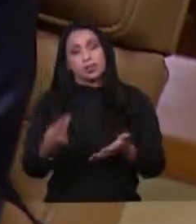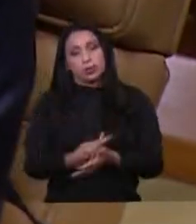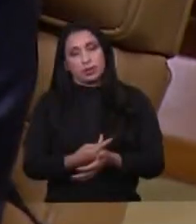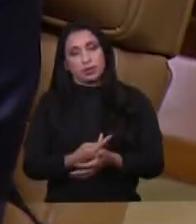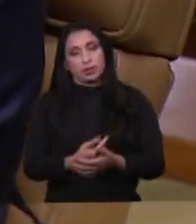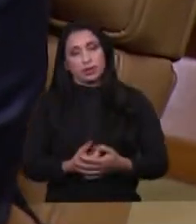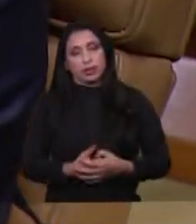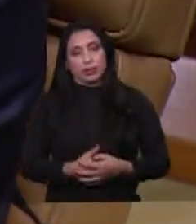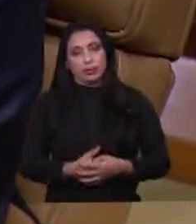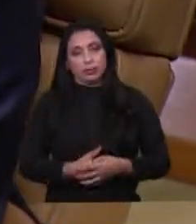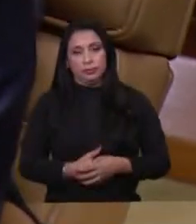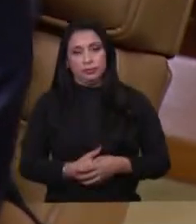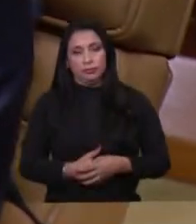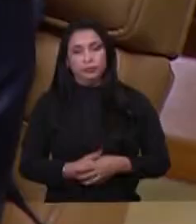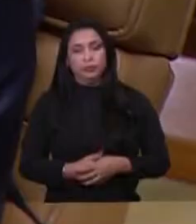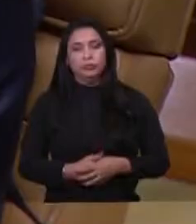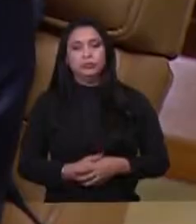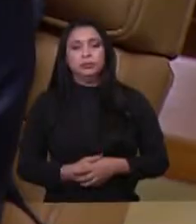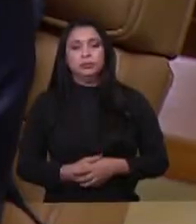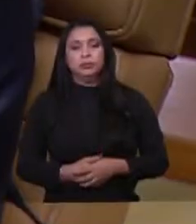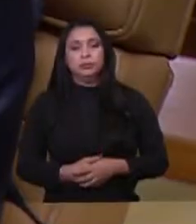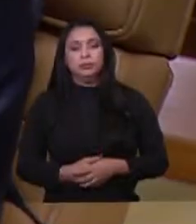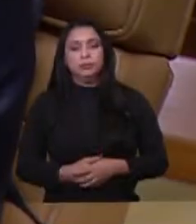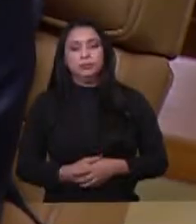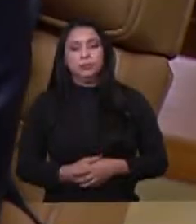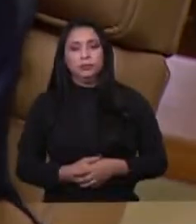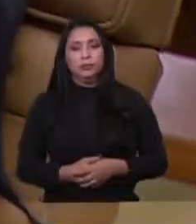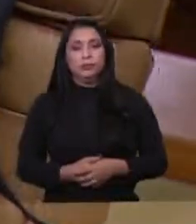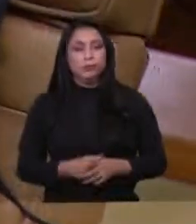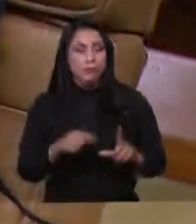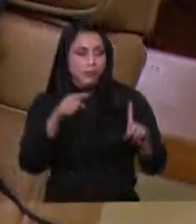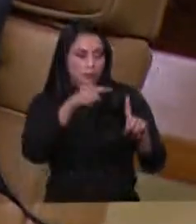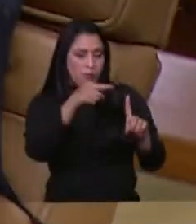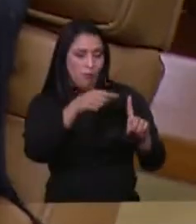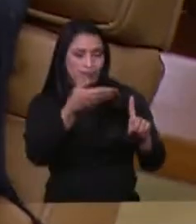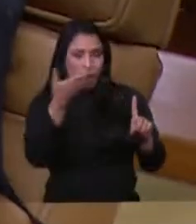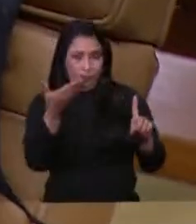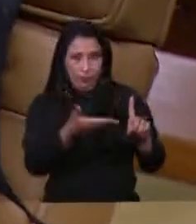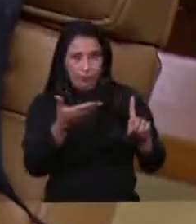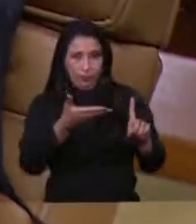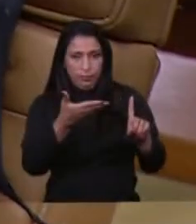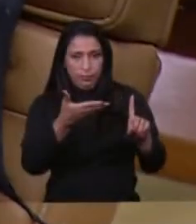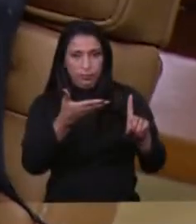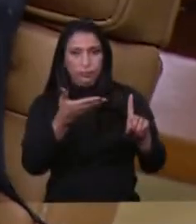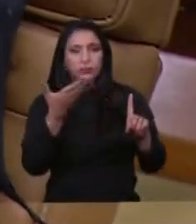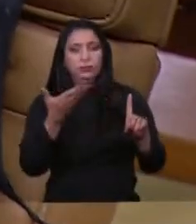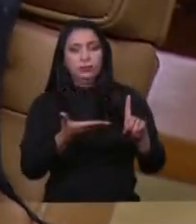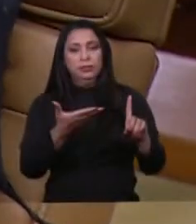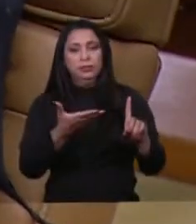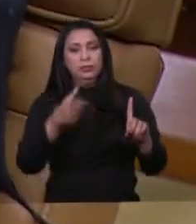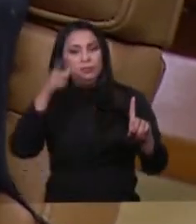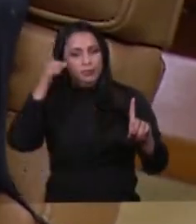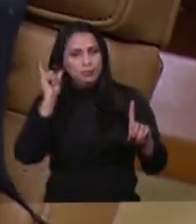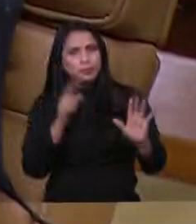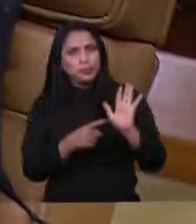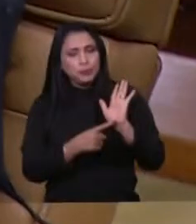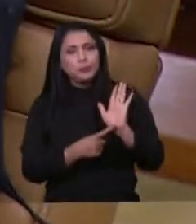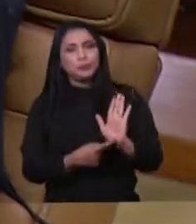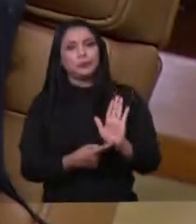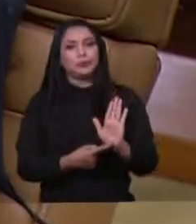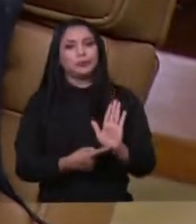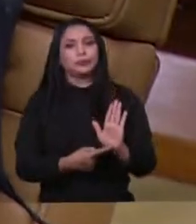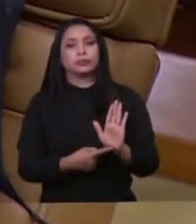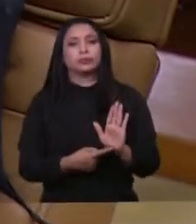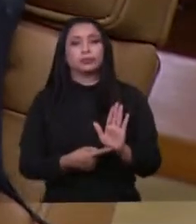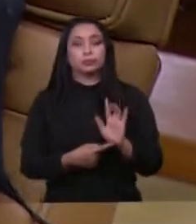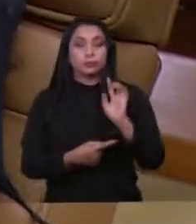atos. No caso específico do imputado, ontem também demonstrou-se essa ansiedade,